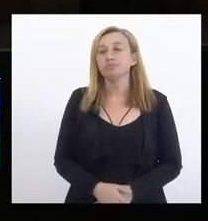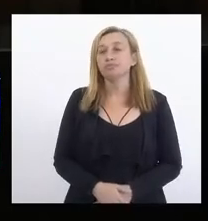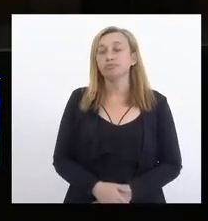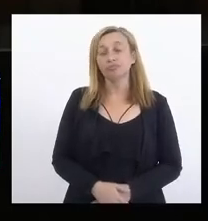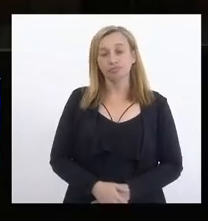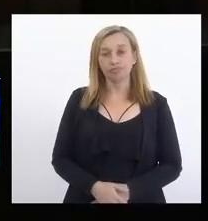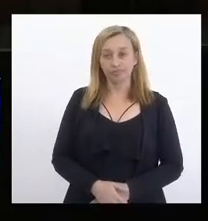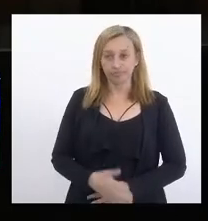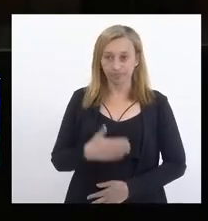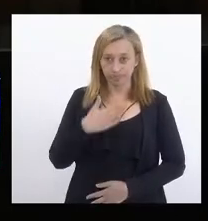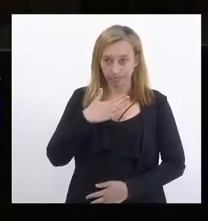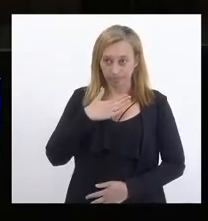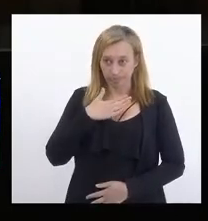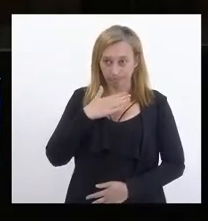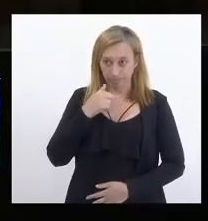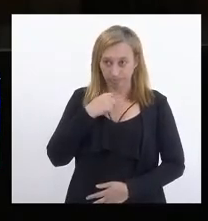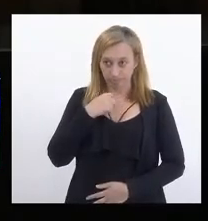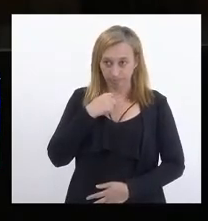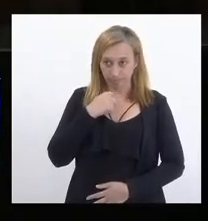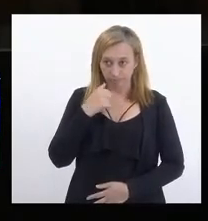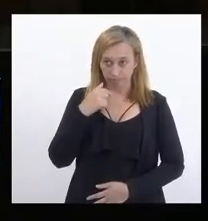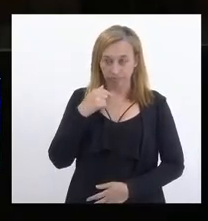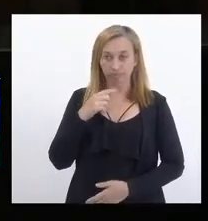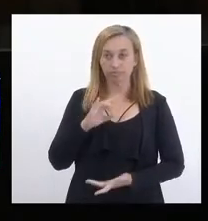eu, para falar a verdade,